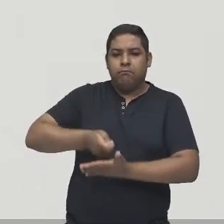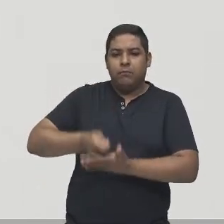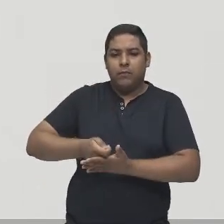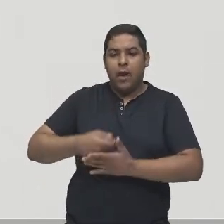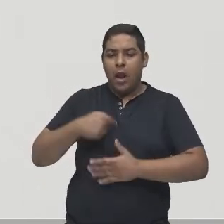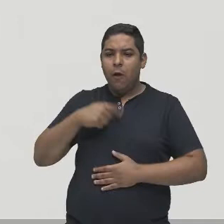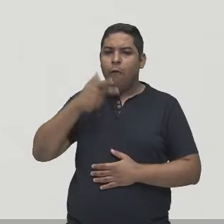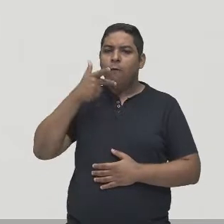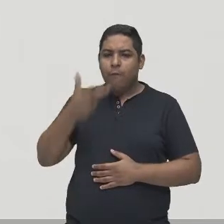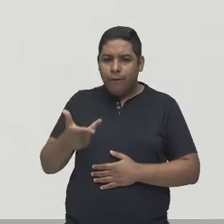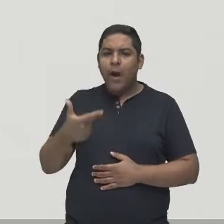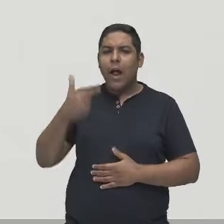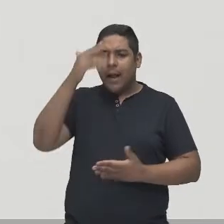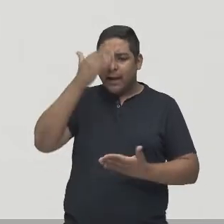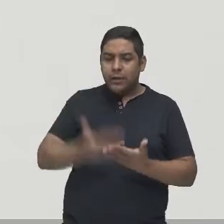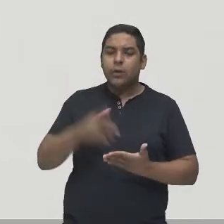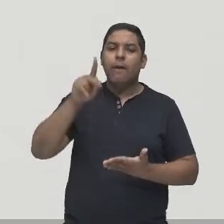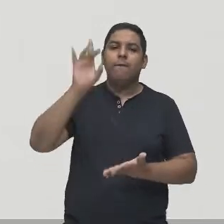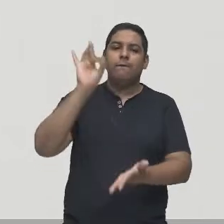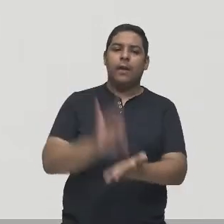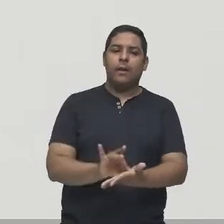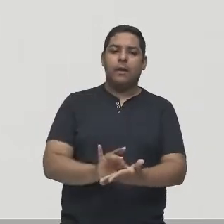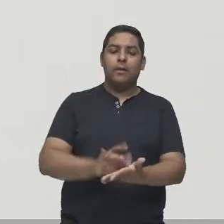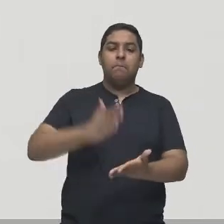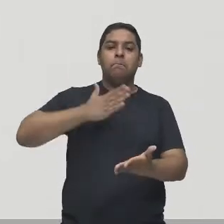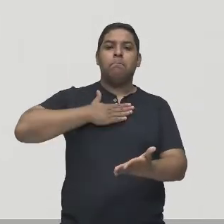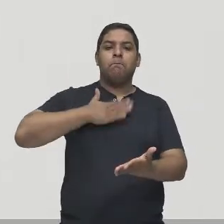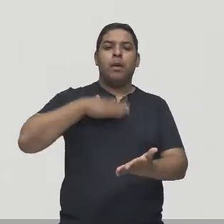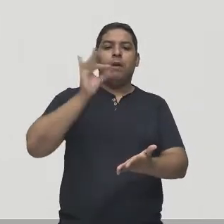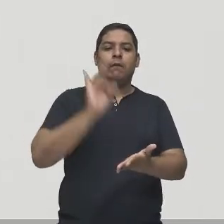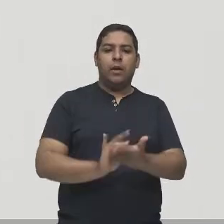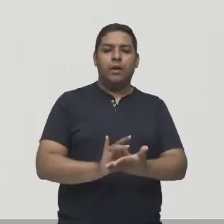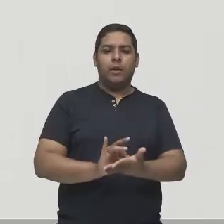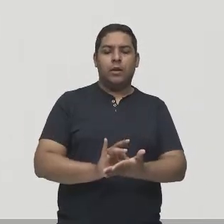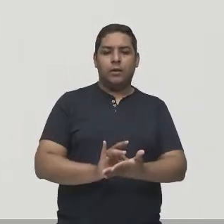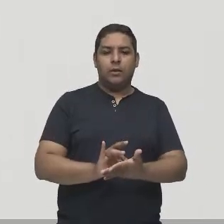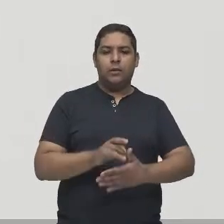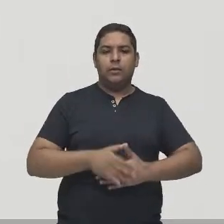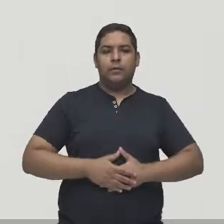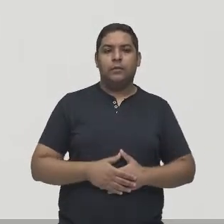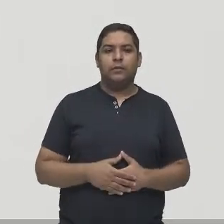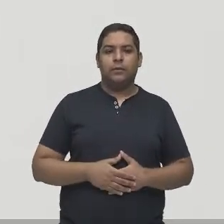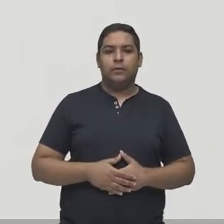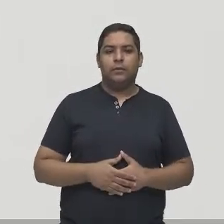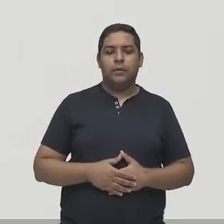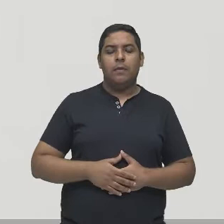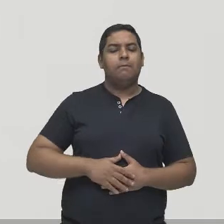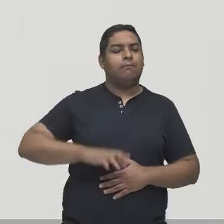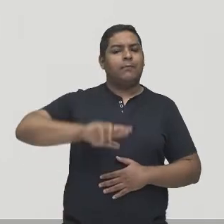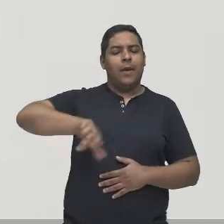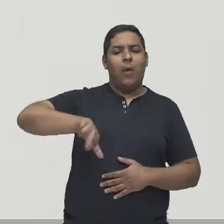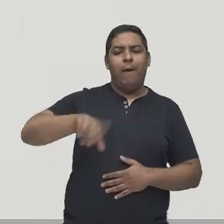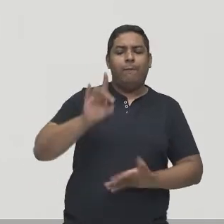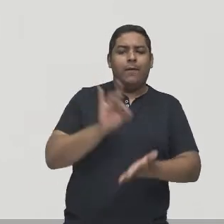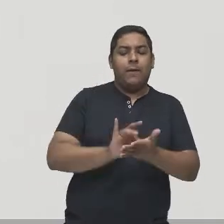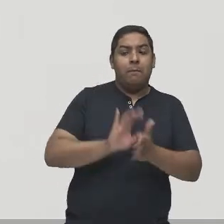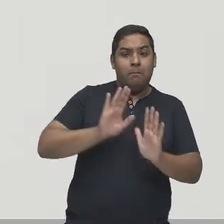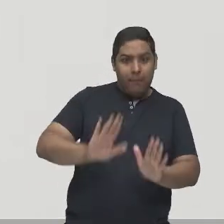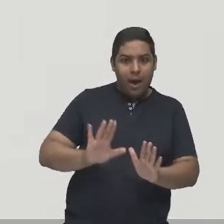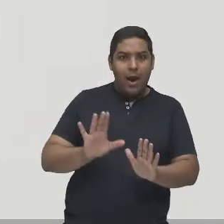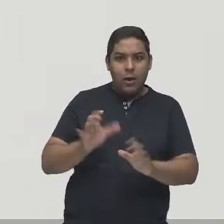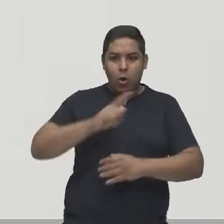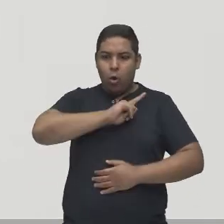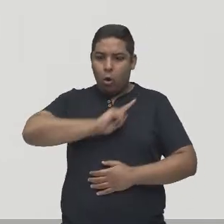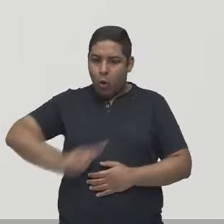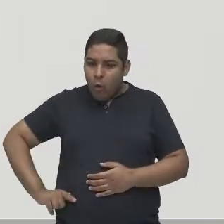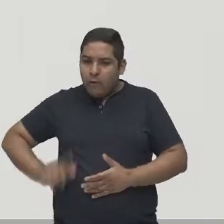verdade. E é a minha verdade, pode nem ser o bom, pode nem ser verdade, mas para um governo centralizador